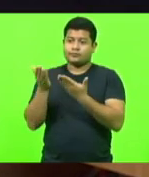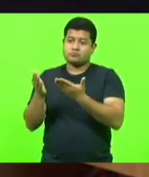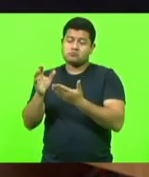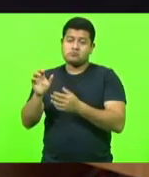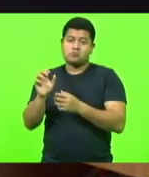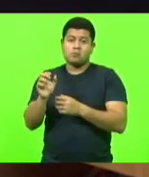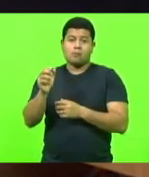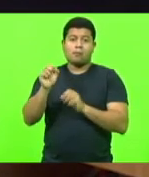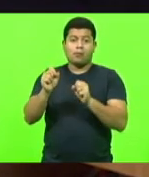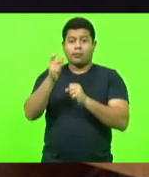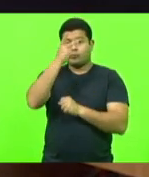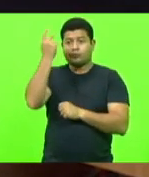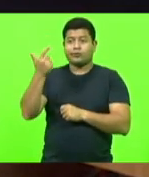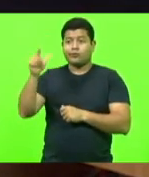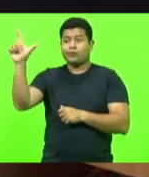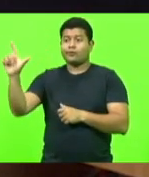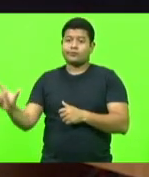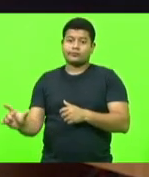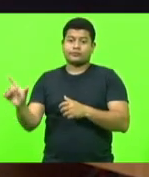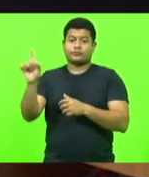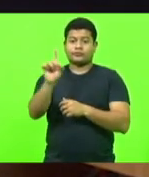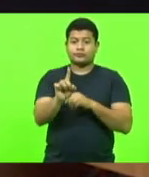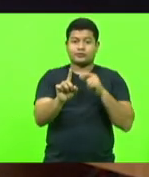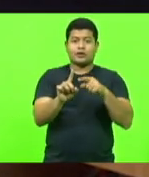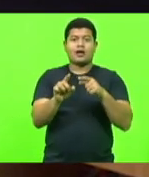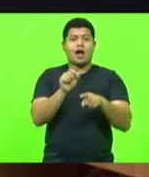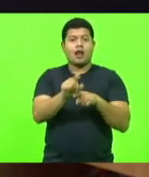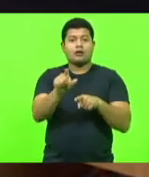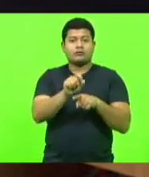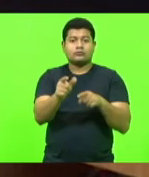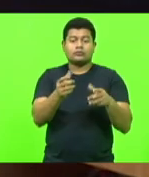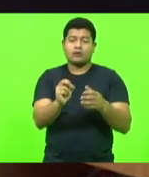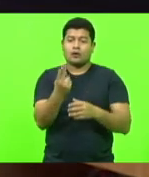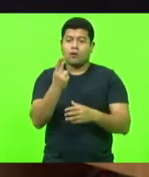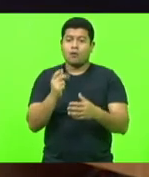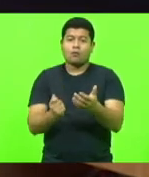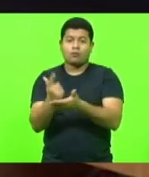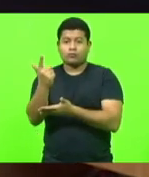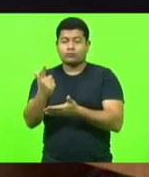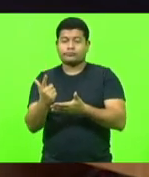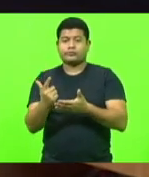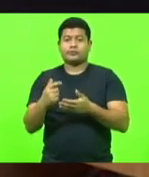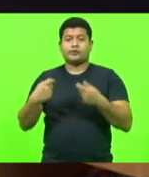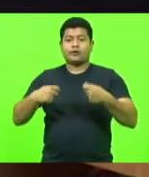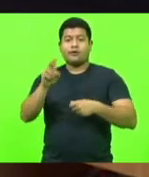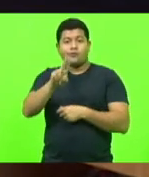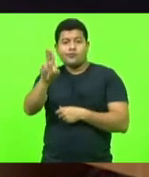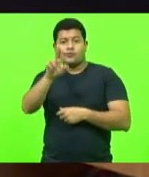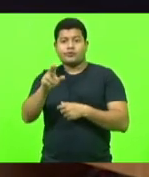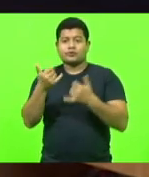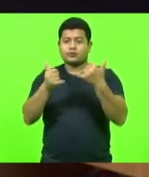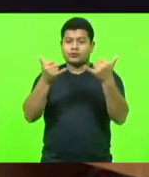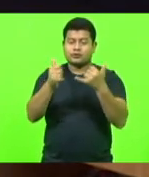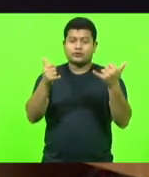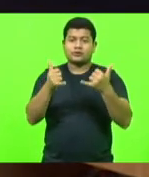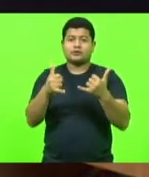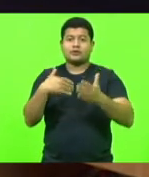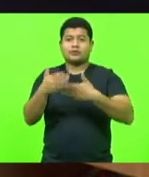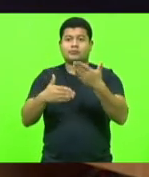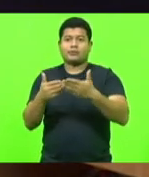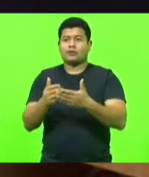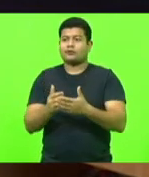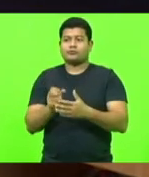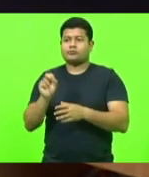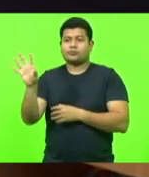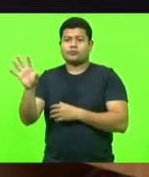não pagar, e isso vai ficar uma conta que vai sobrar para o custo operacional da concessionária, o